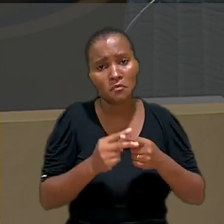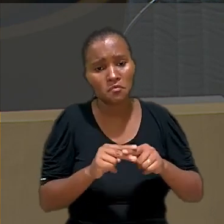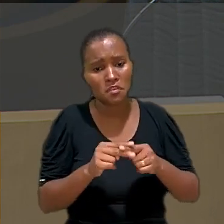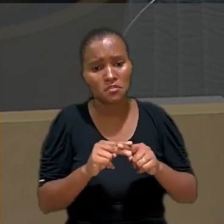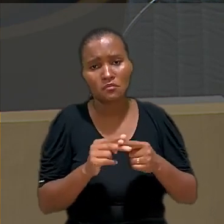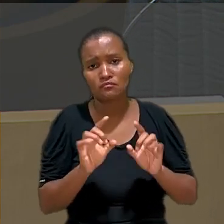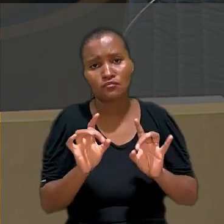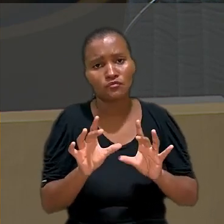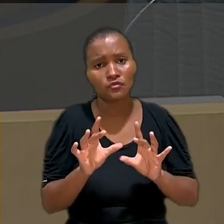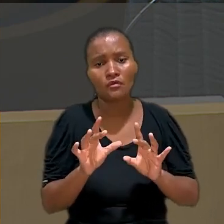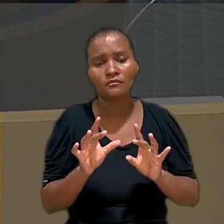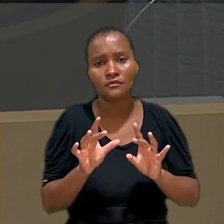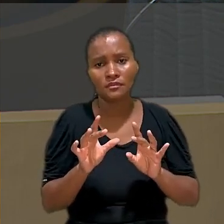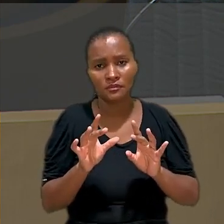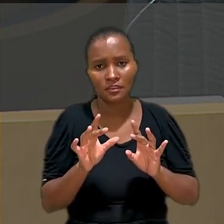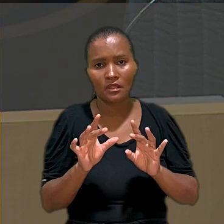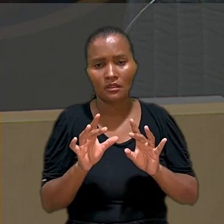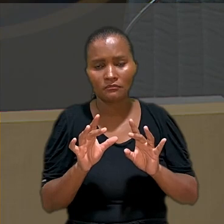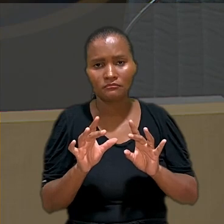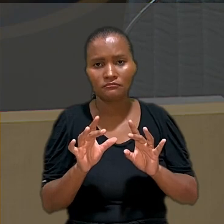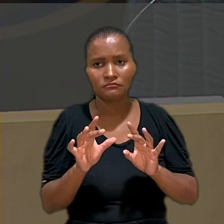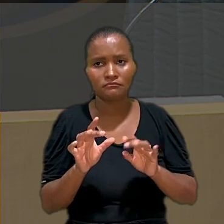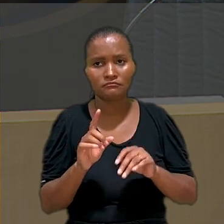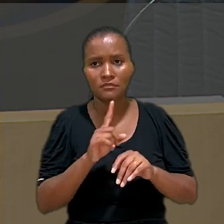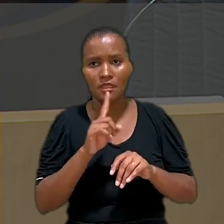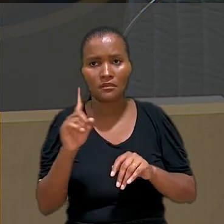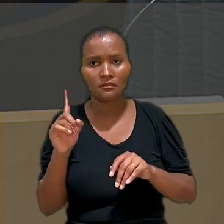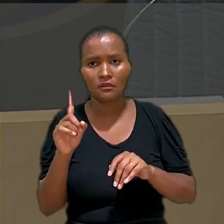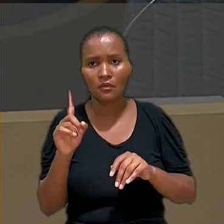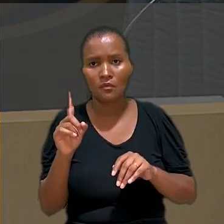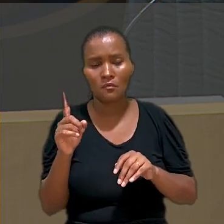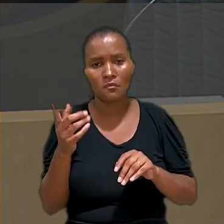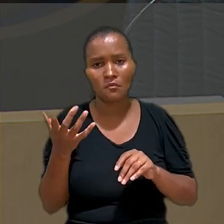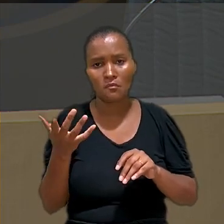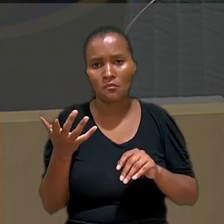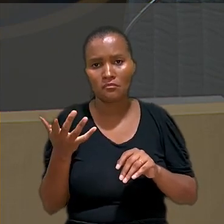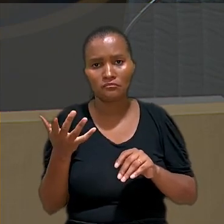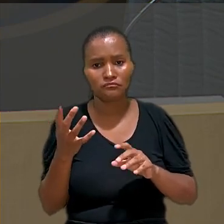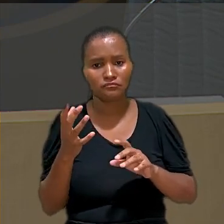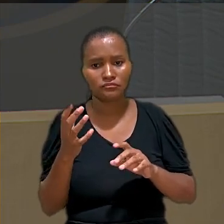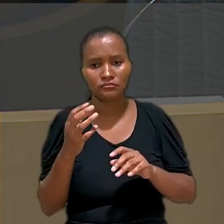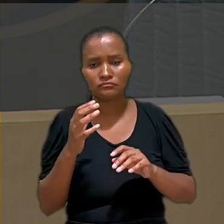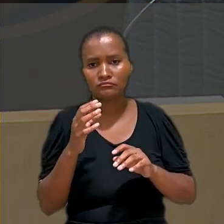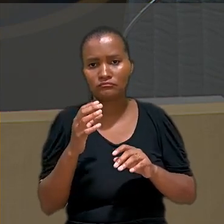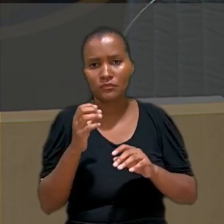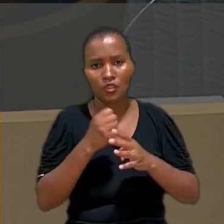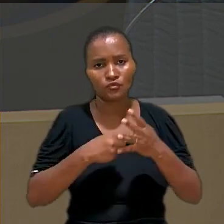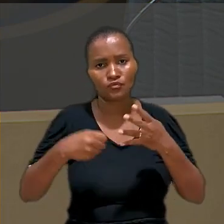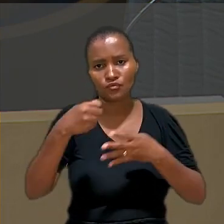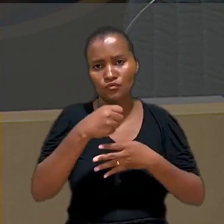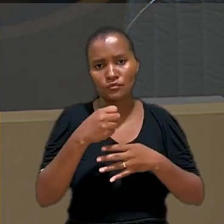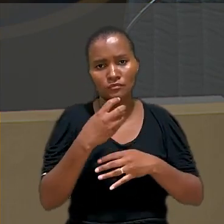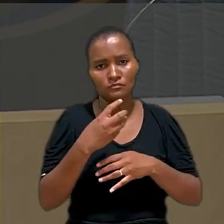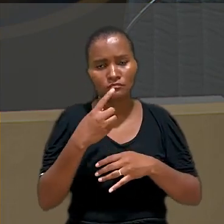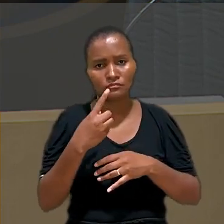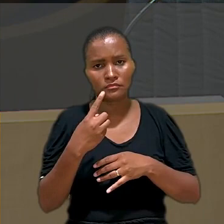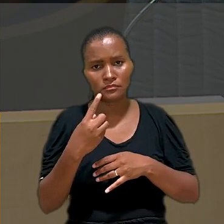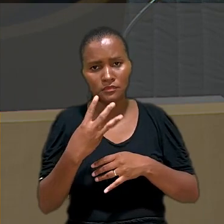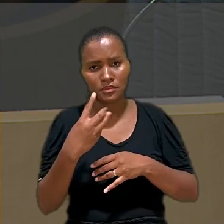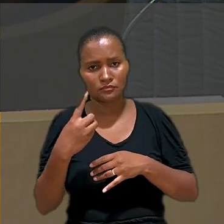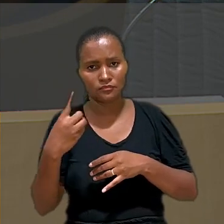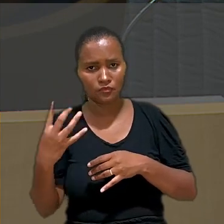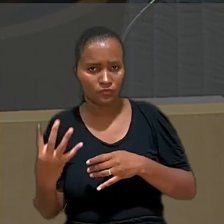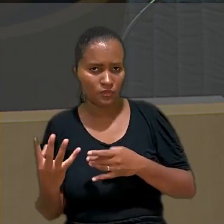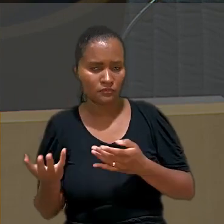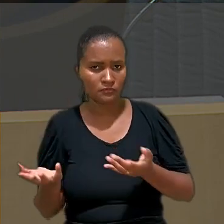dos mesmos, o que, com todas as vênias, não induz na incidência da súmula 3314, que entendo mal